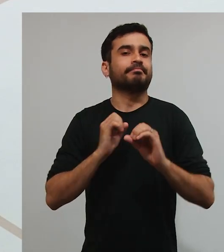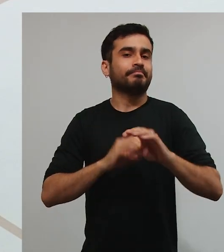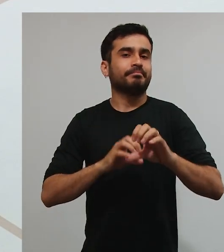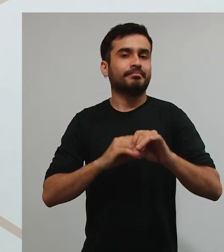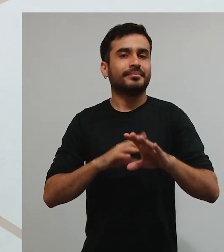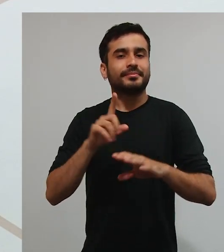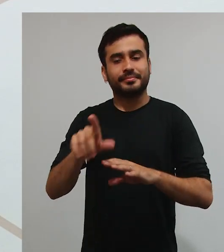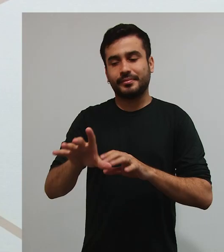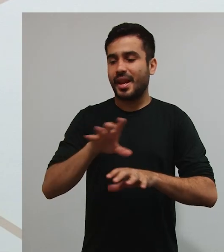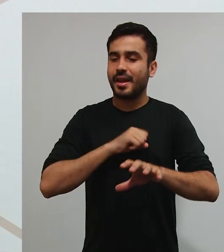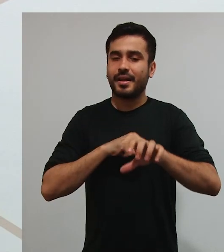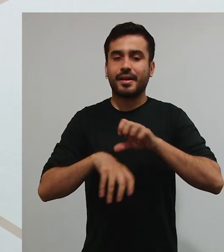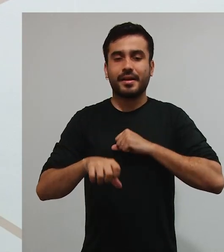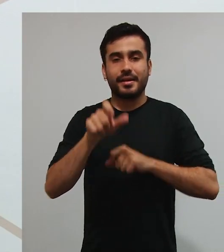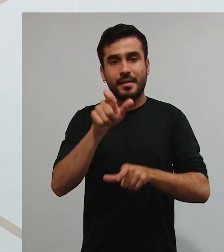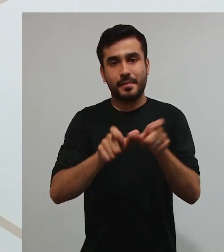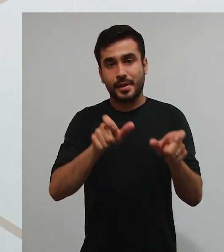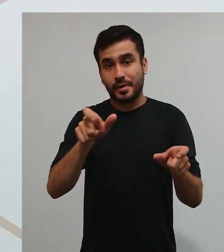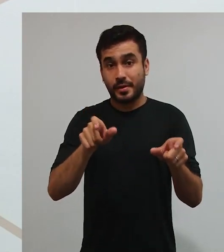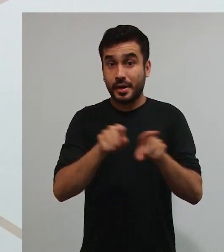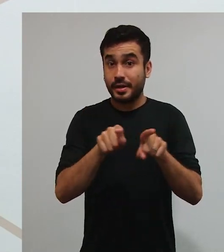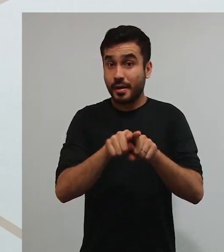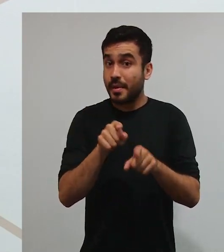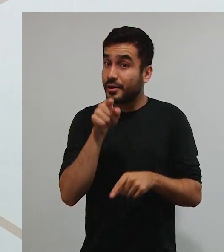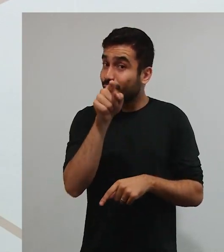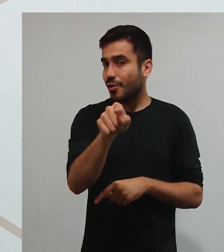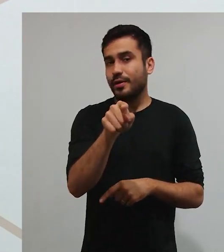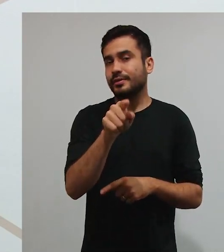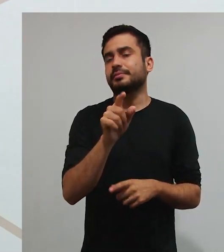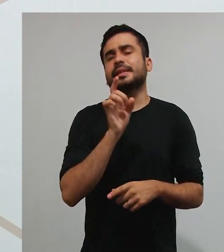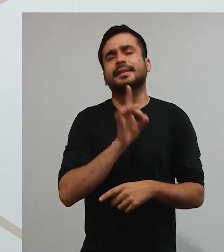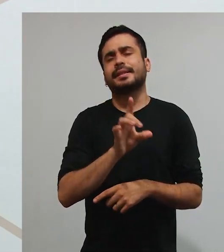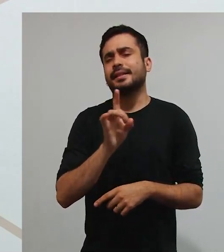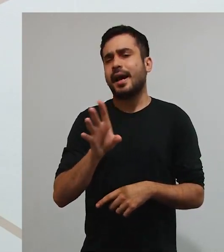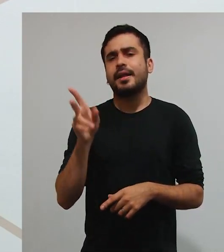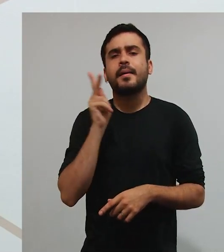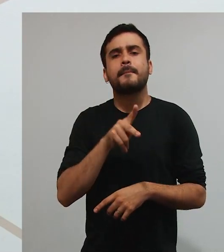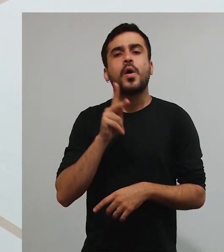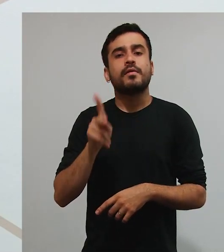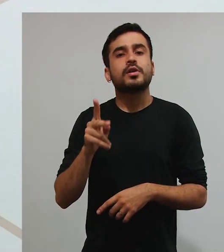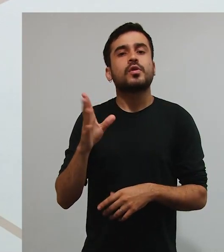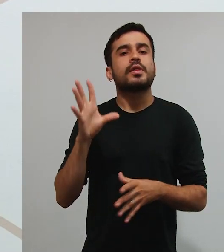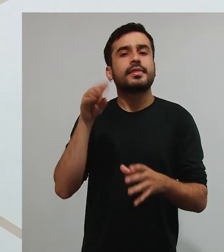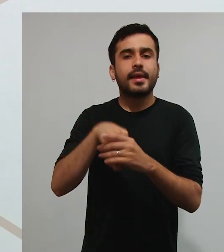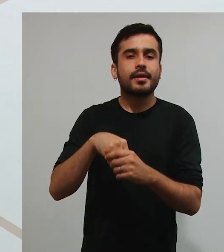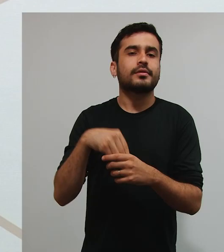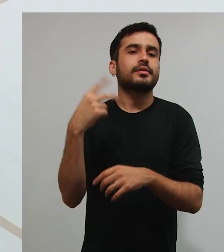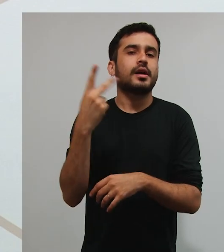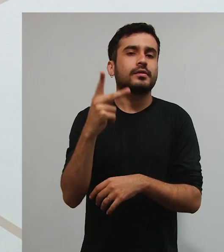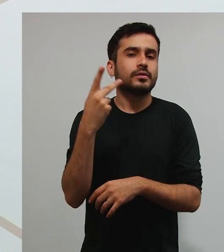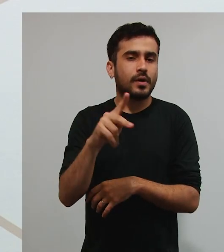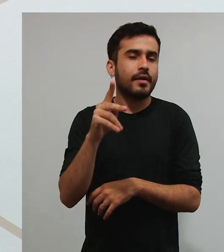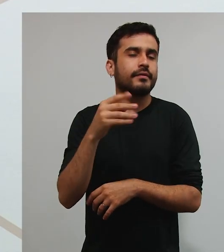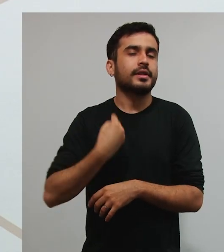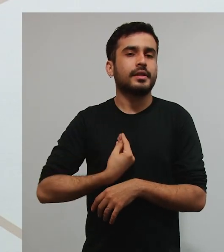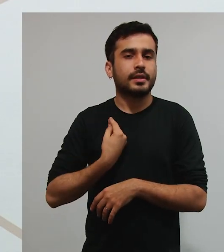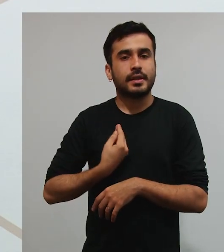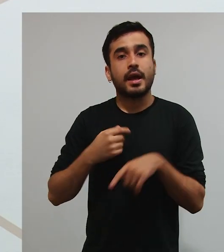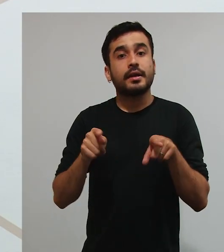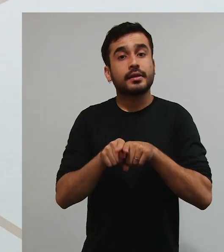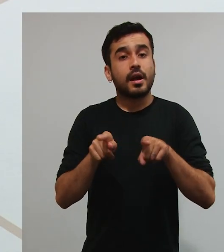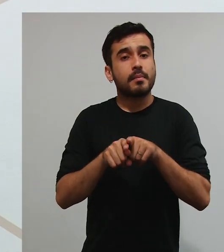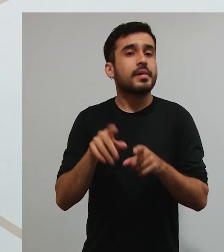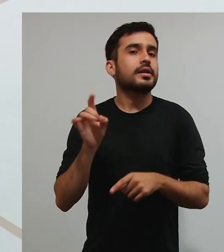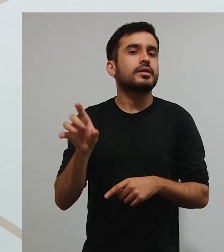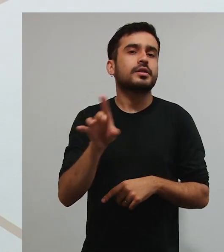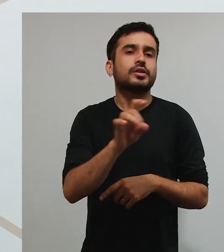faz dessas pessoas, né? De você, de cada um dos professores que esteve na sua história, que esteve na minha